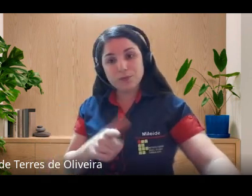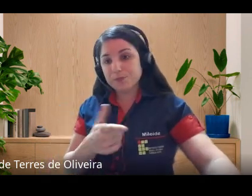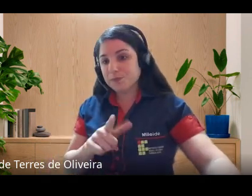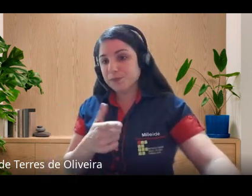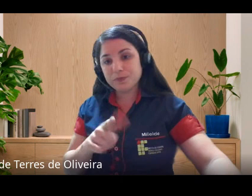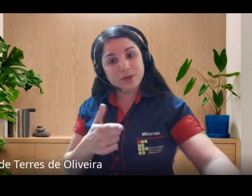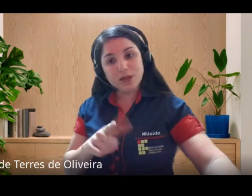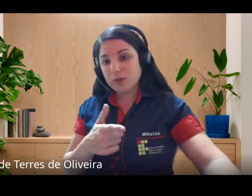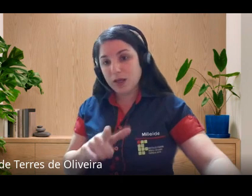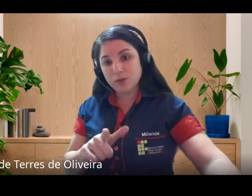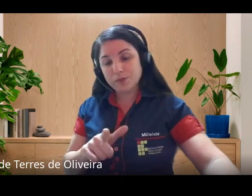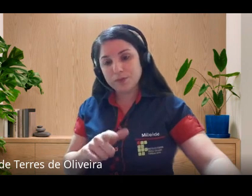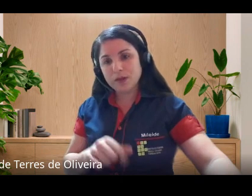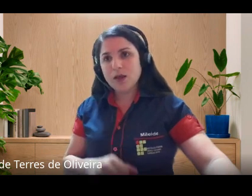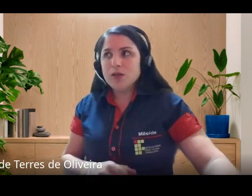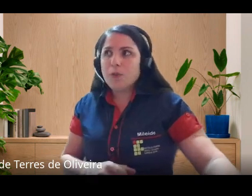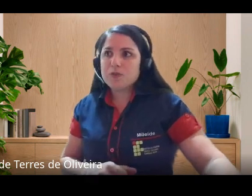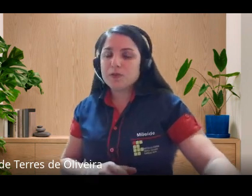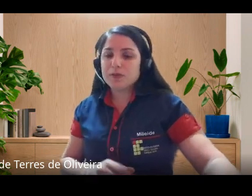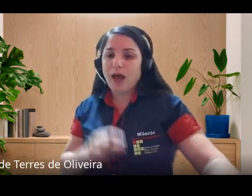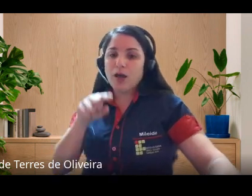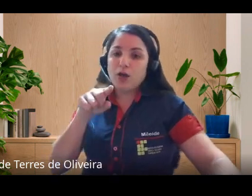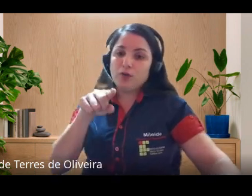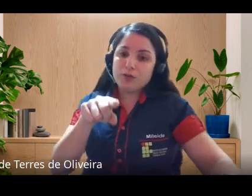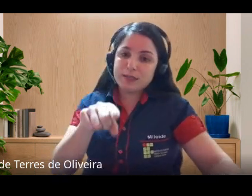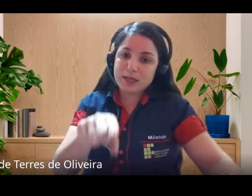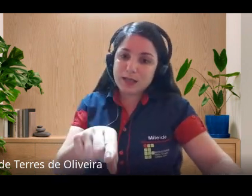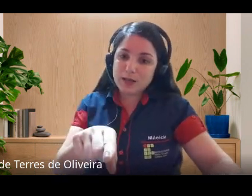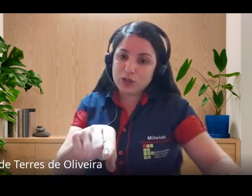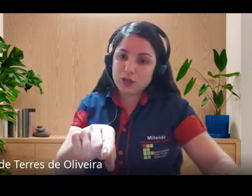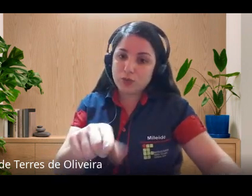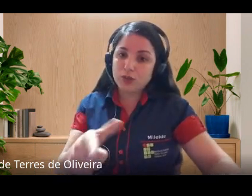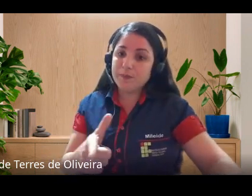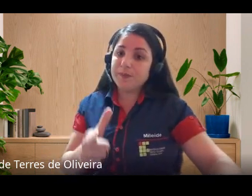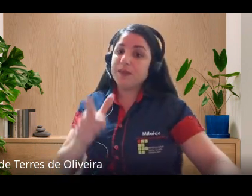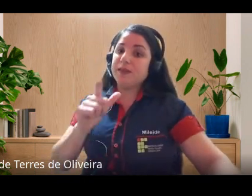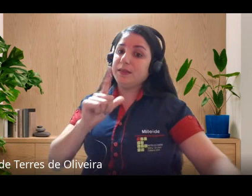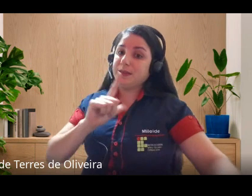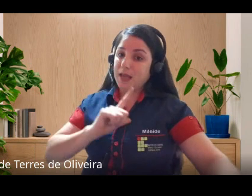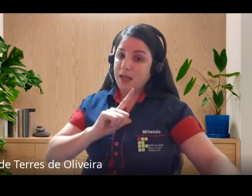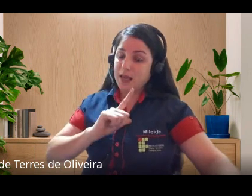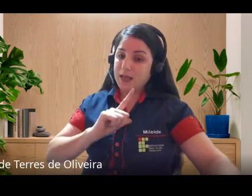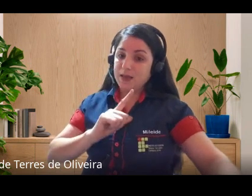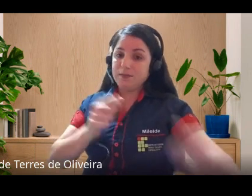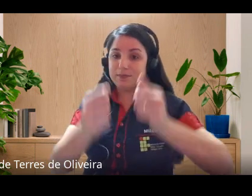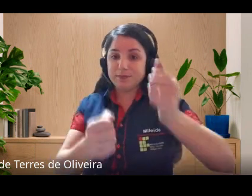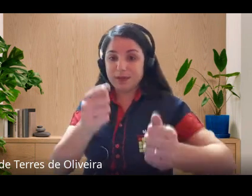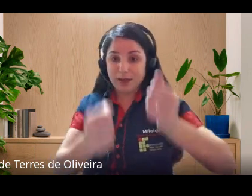não. Não tenho. Então, eu posso perguntar, você, dedo indicador,